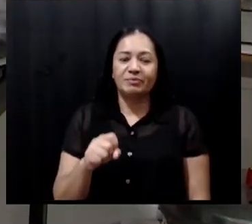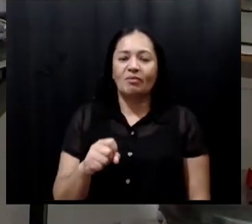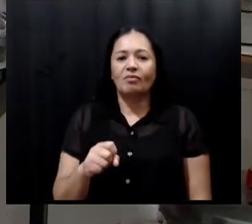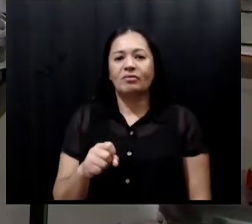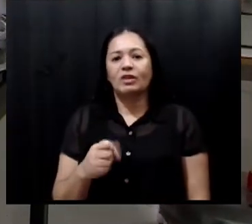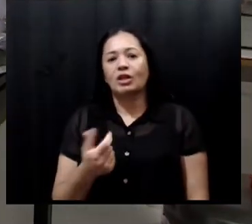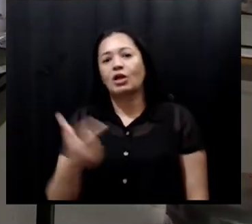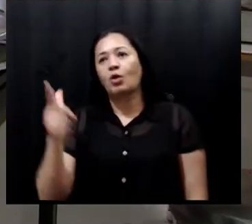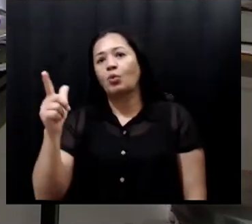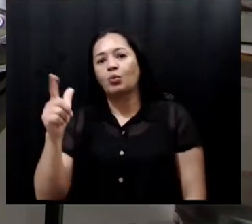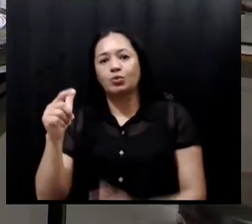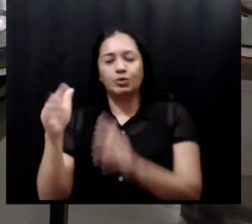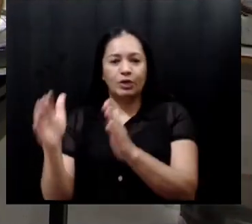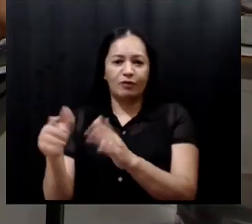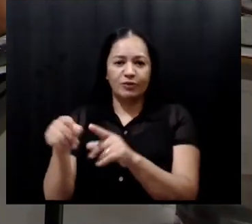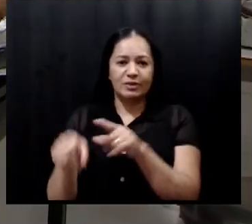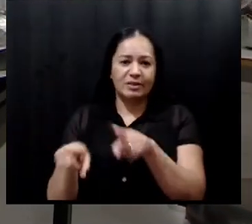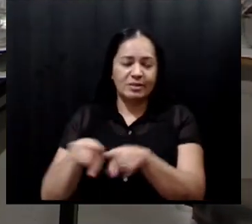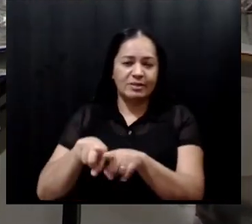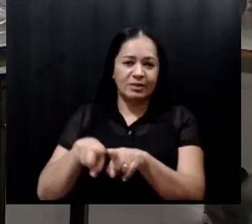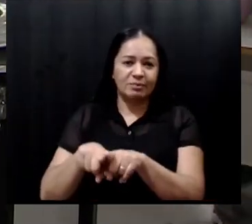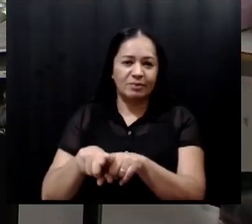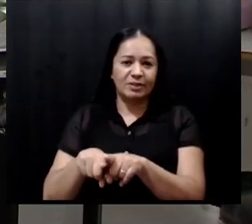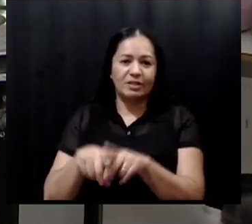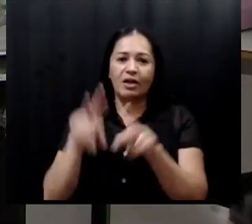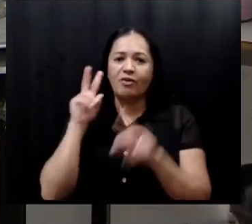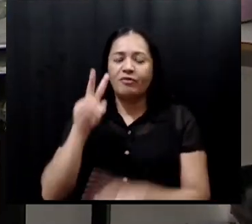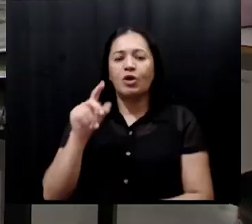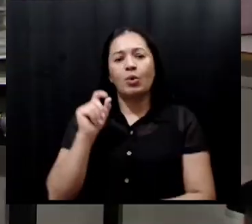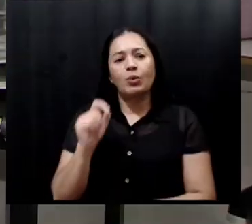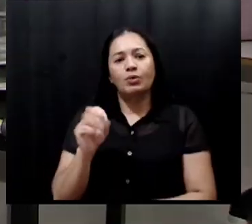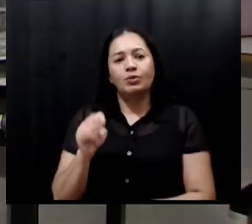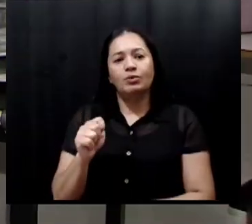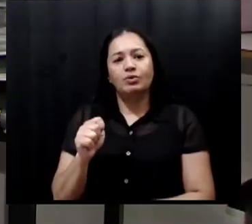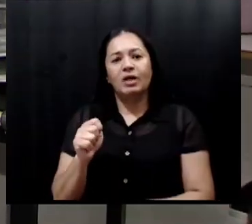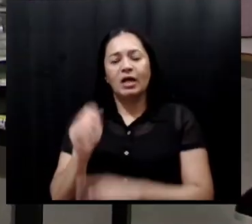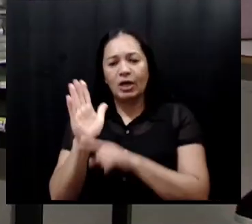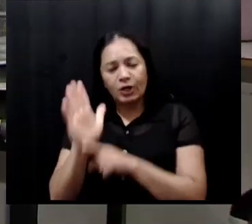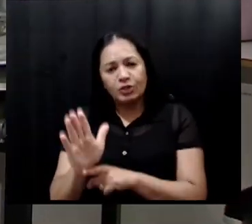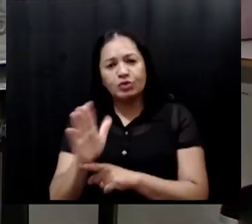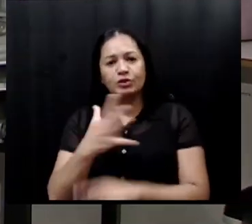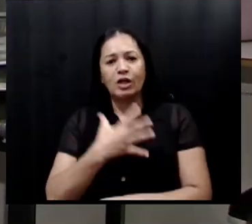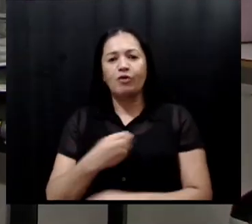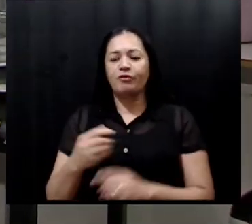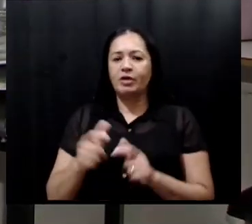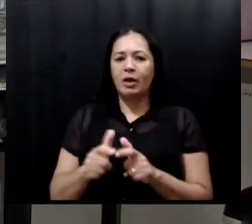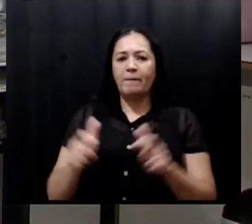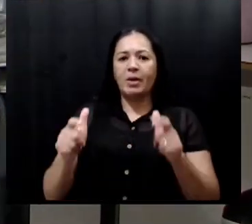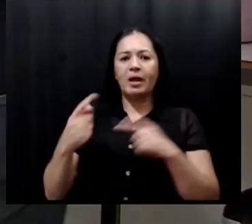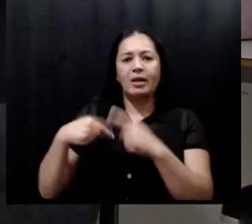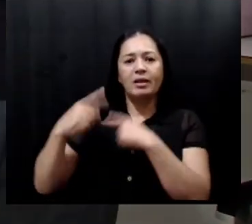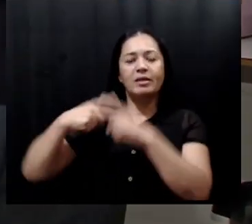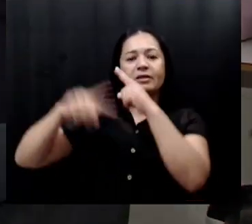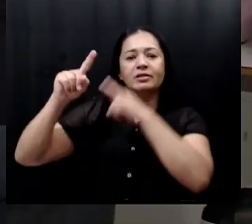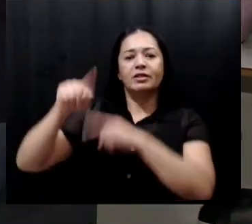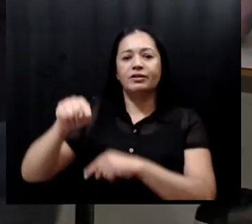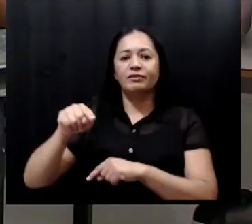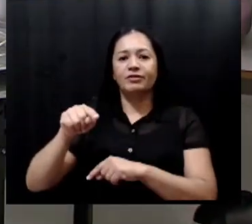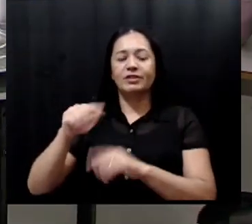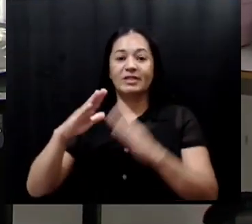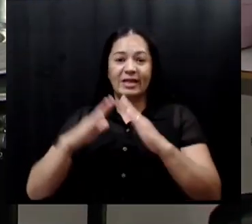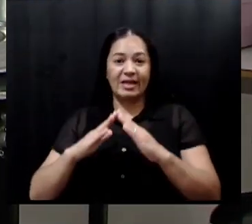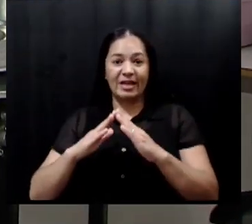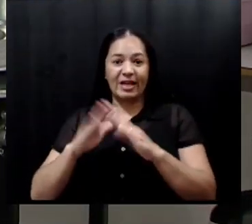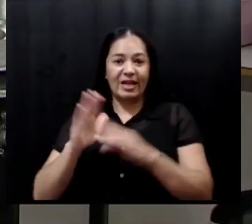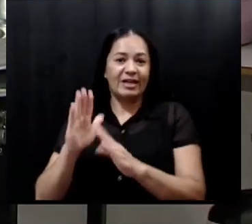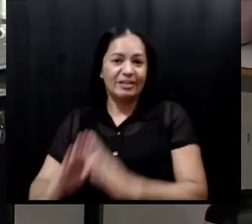você também vê essa questão de ajudá-lo a crescer e também de você não ficar em casa, ou você queria